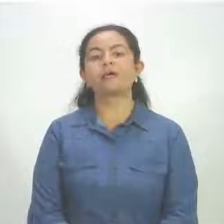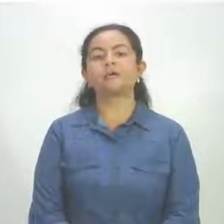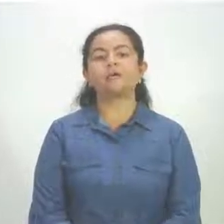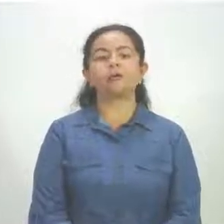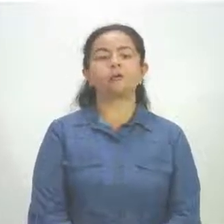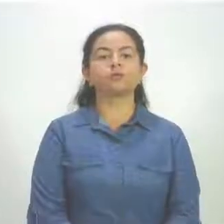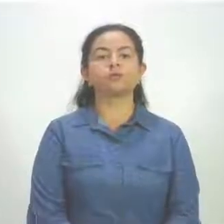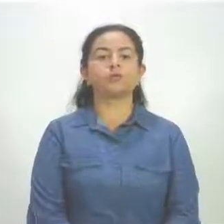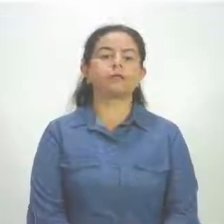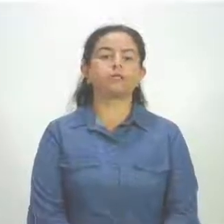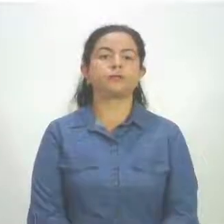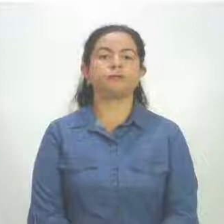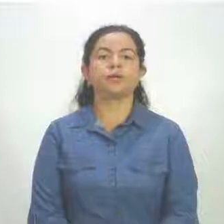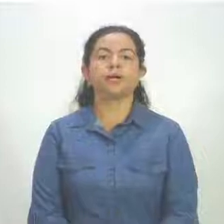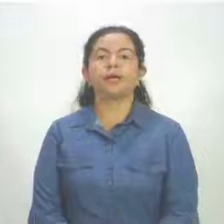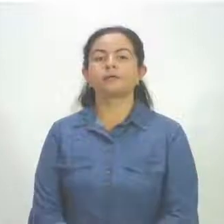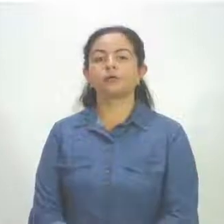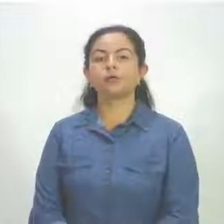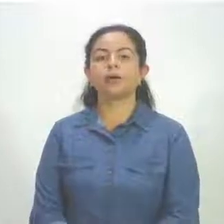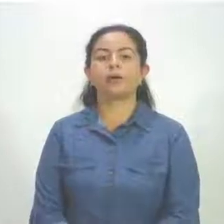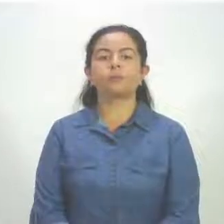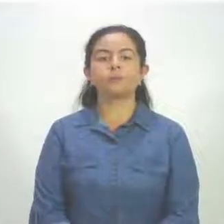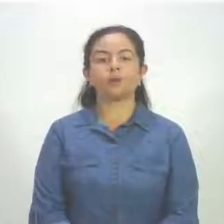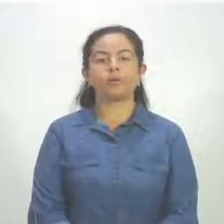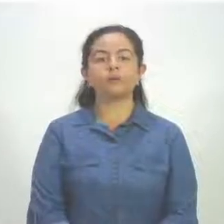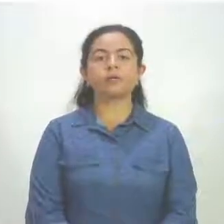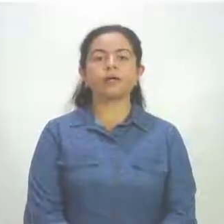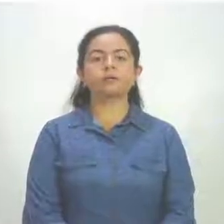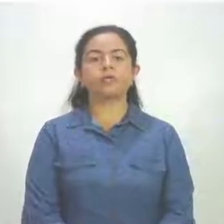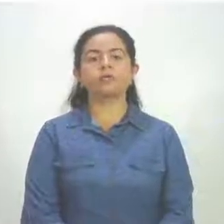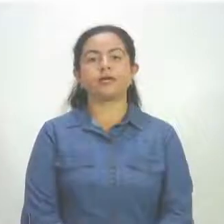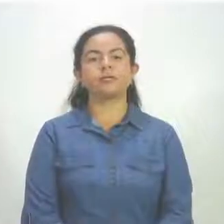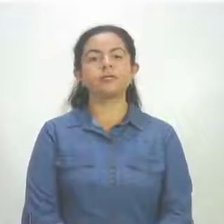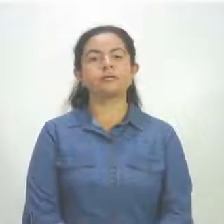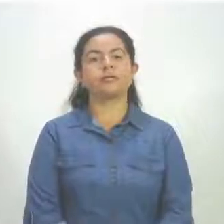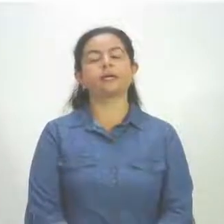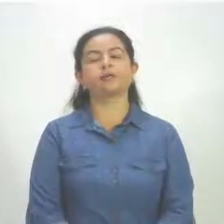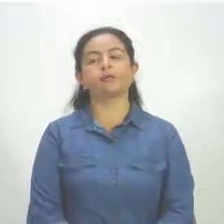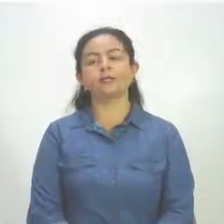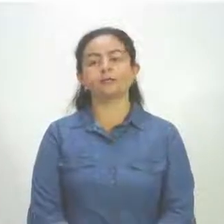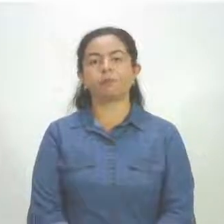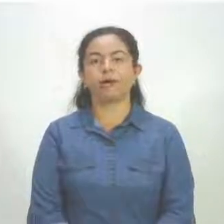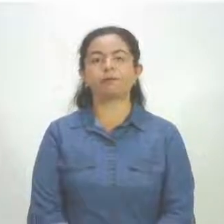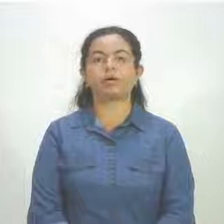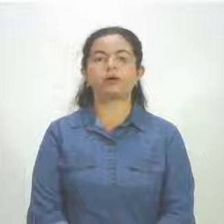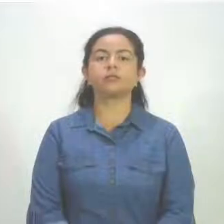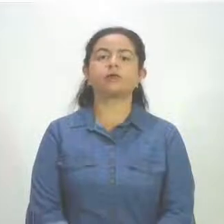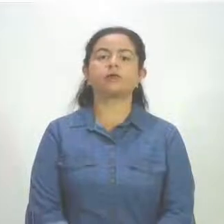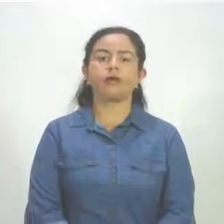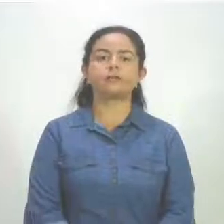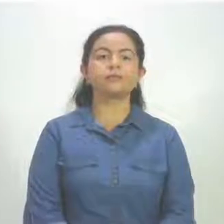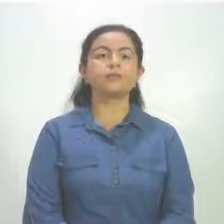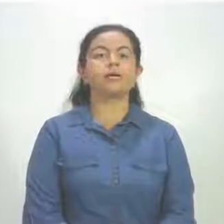em parceria com os docentes. Essa turma, ela possui 44 discentes, né, que participaram da roda